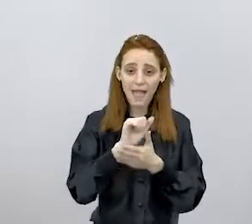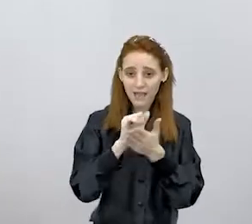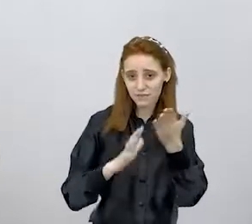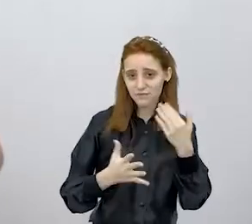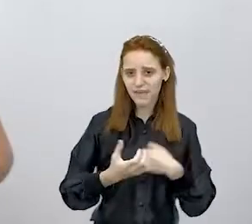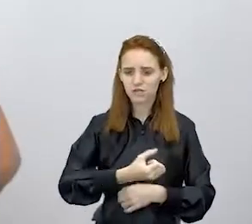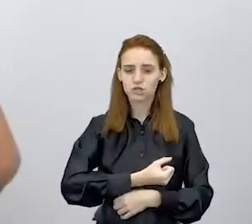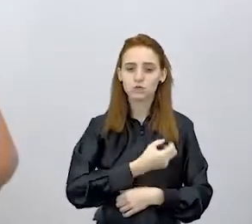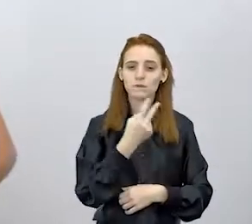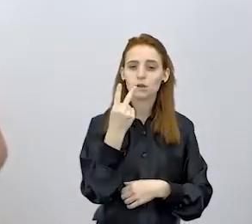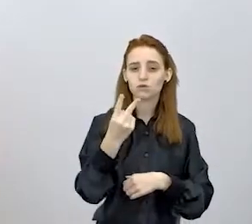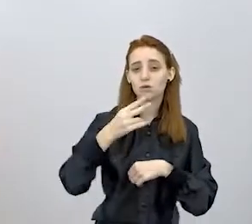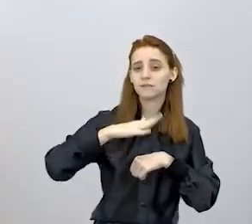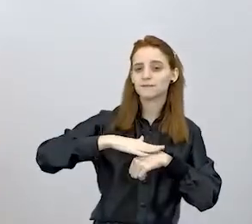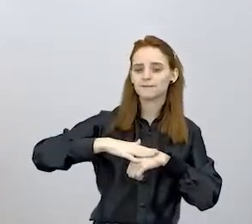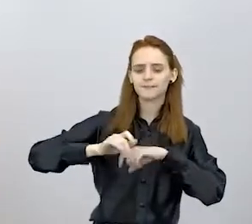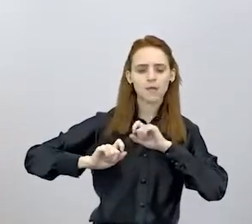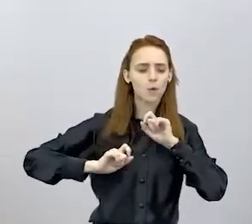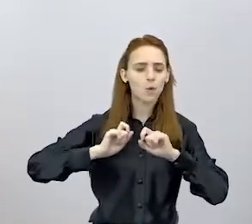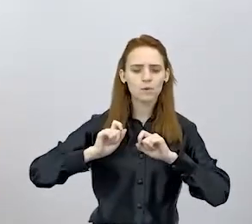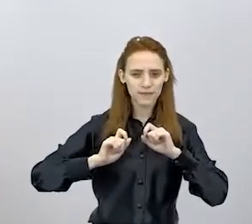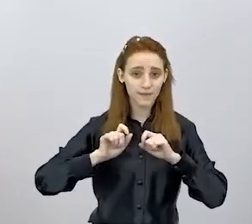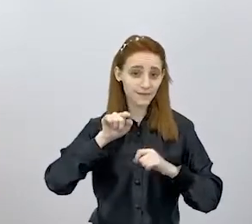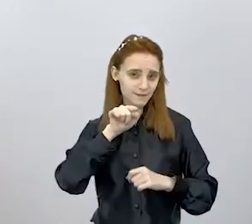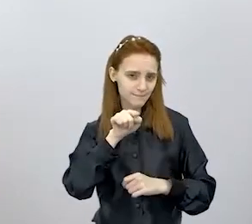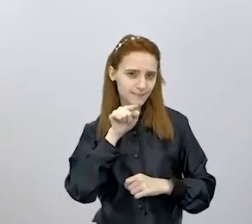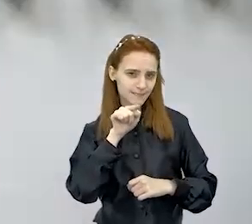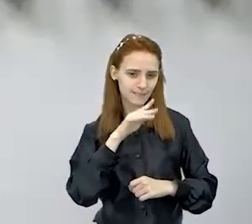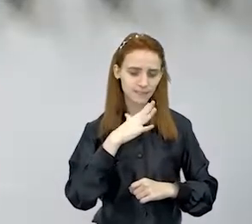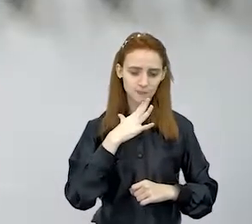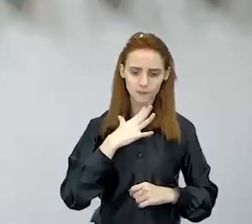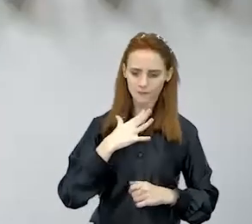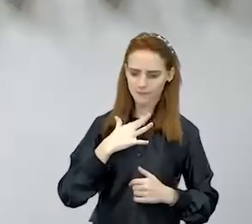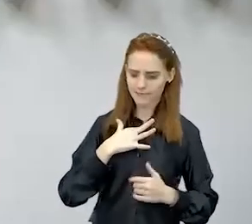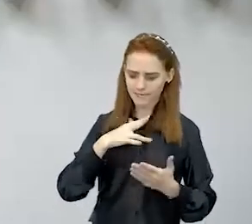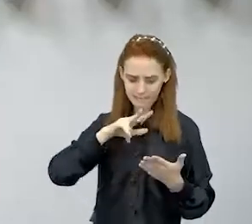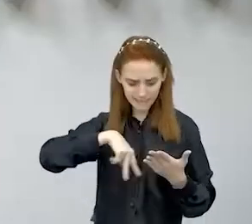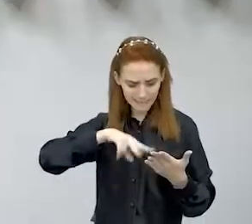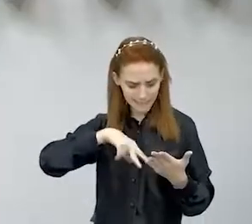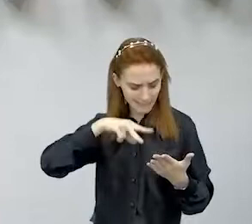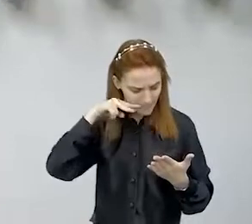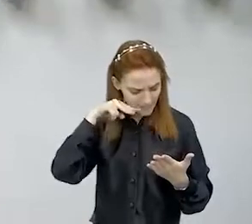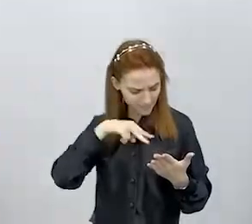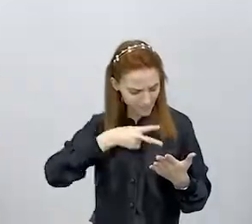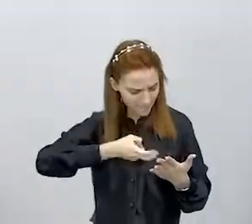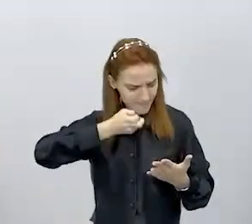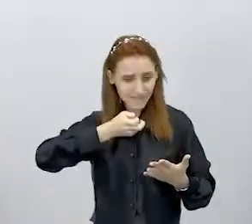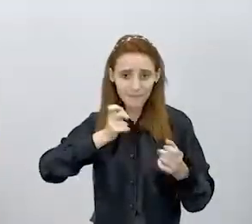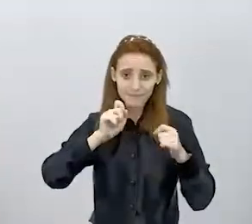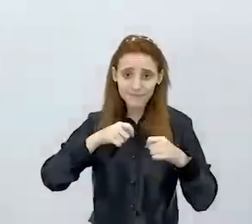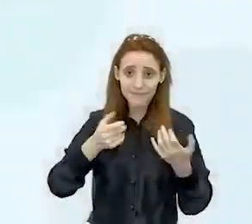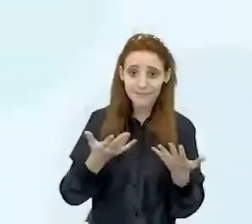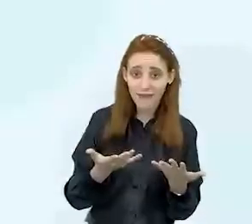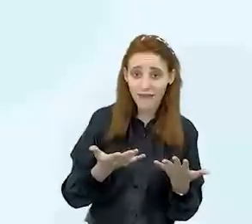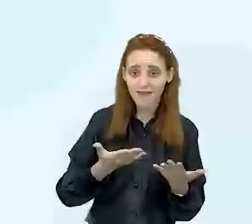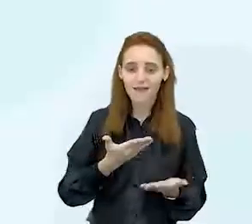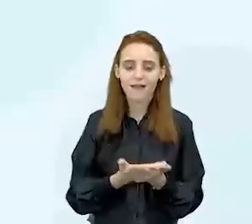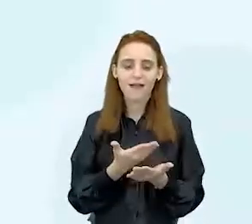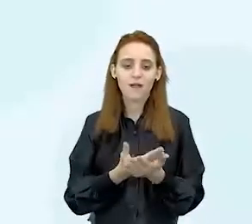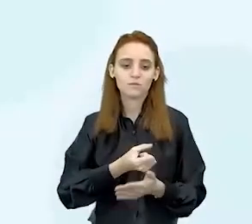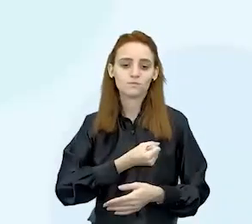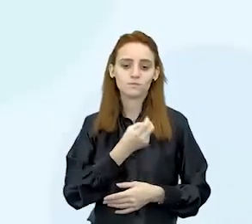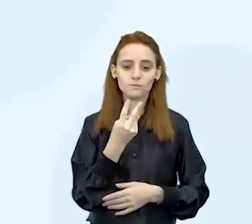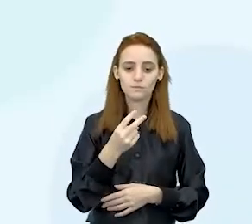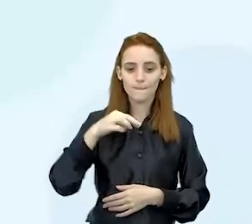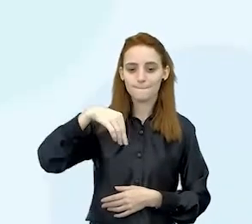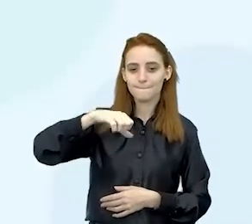o que fizemos? Aula 1, fizemos o quê? Você se reconhece nos livros que lê? Na aula 2... Mangá, Islã